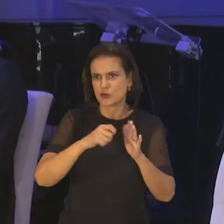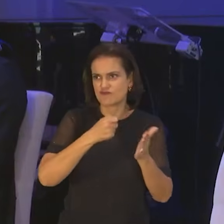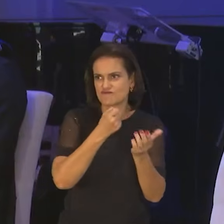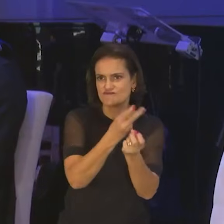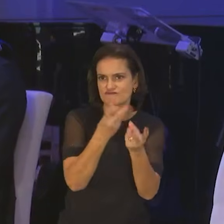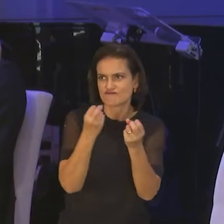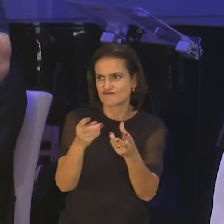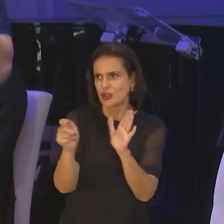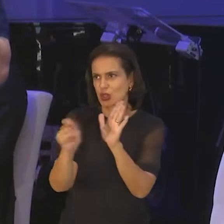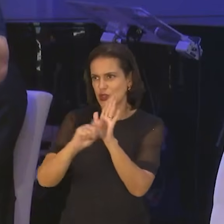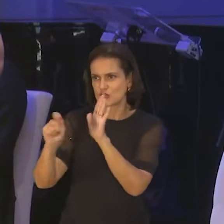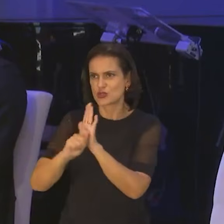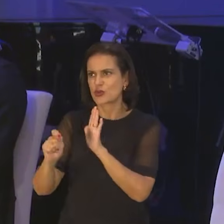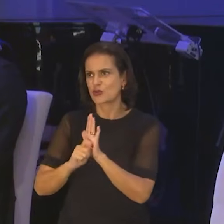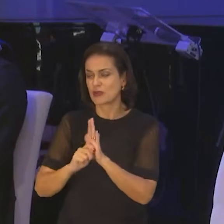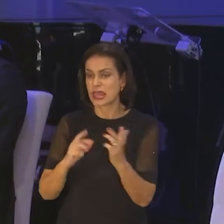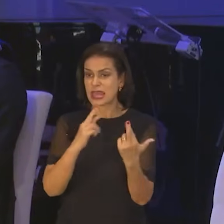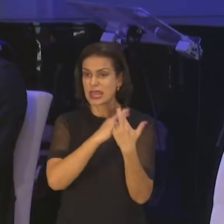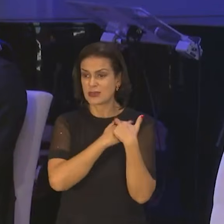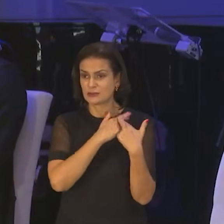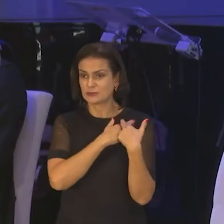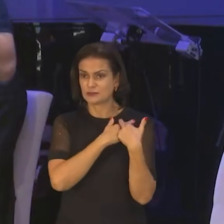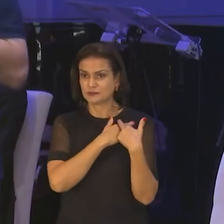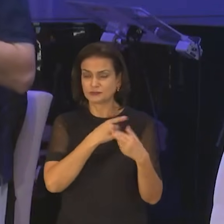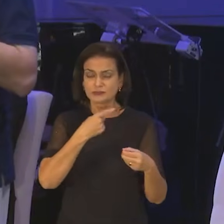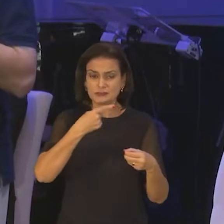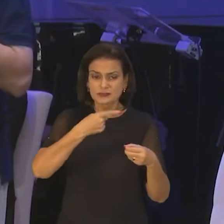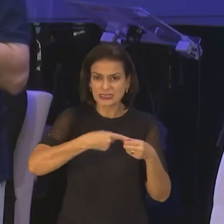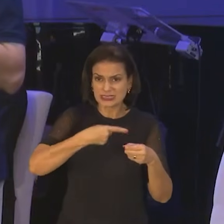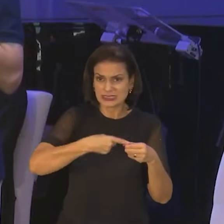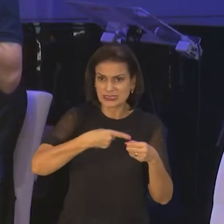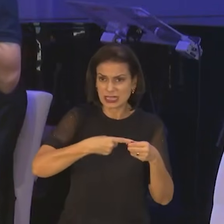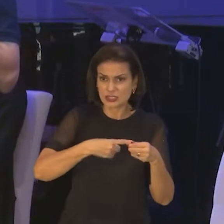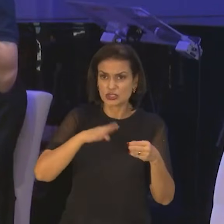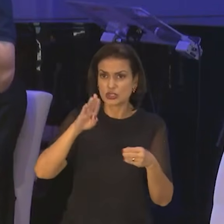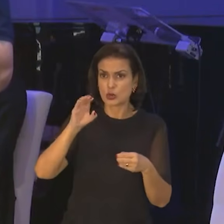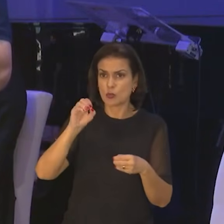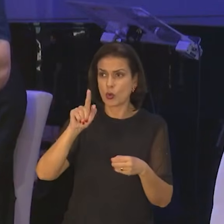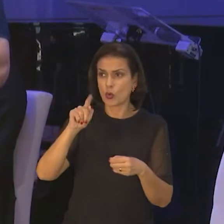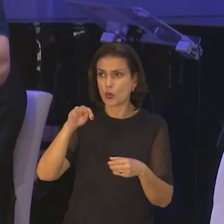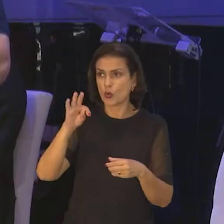Eu fui responsável por uma cidade chamada Cartucho, lá em Bogotá.